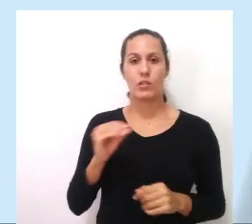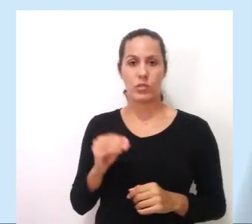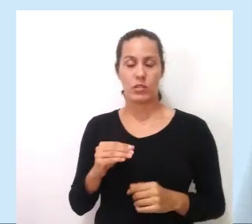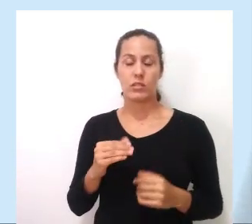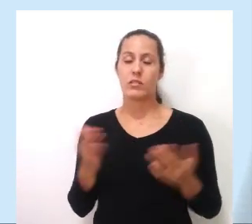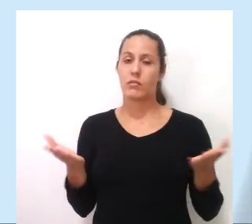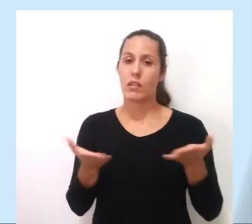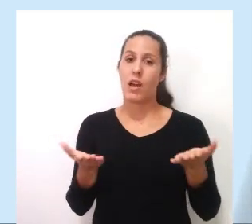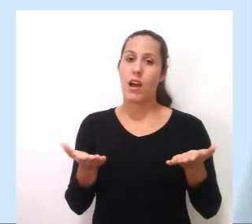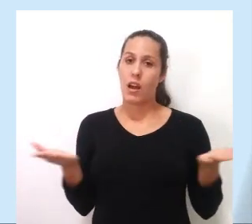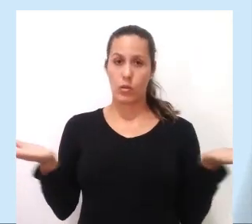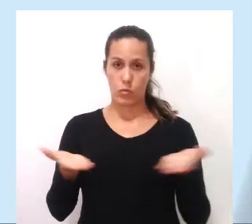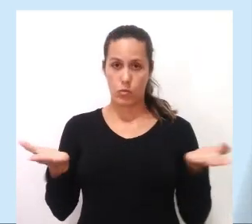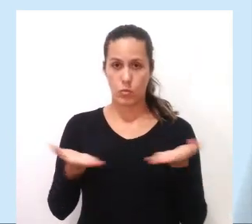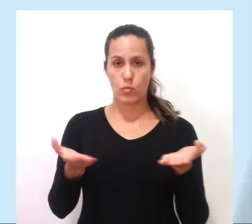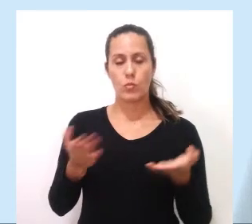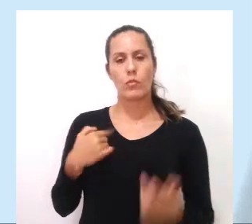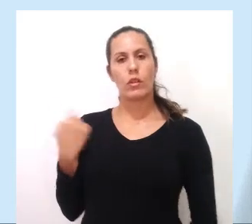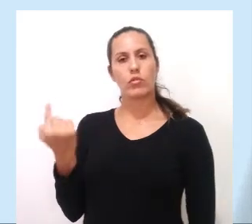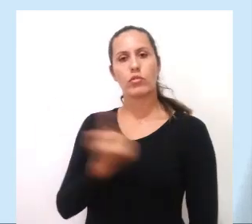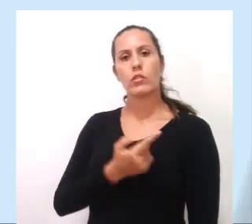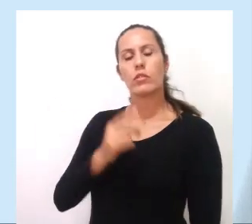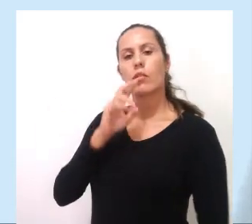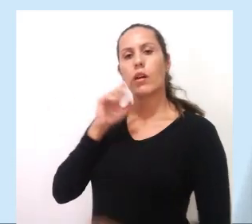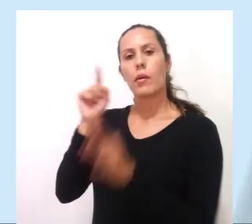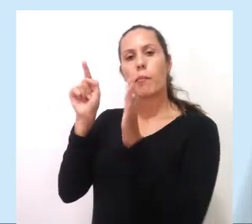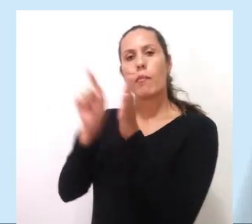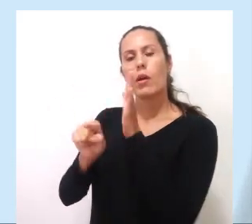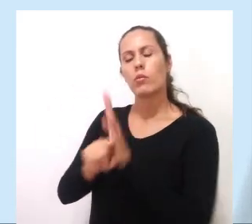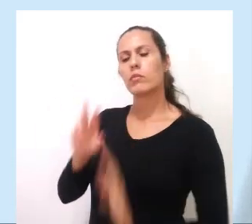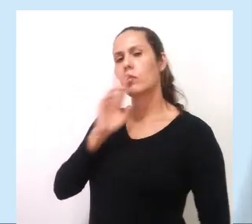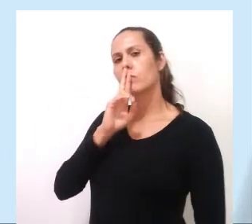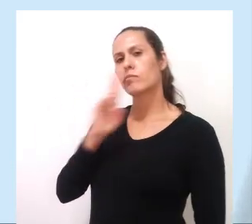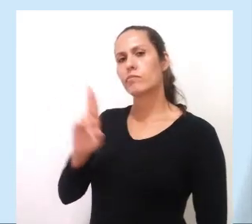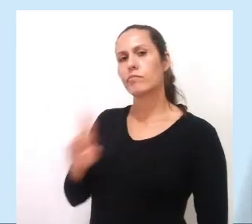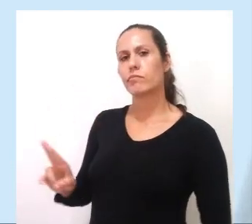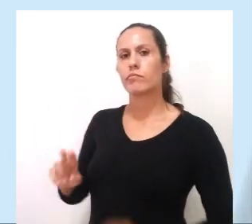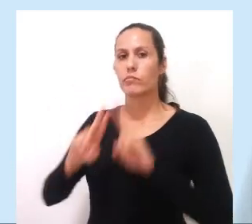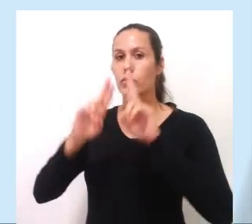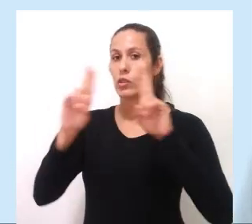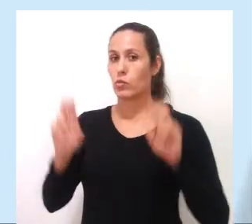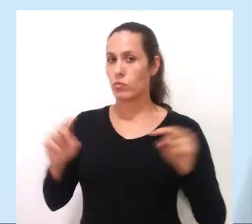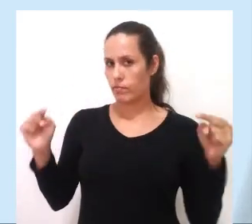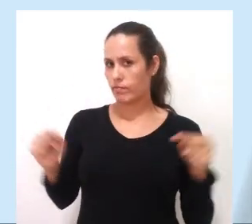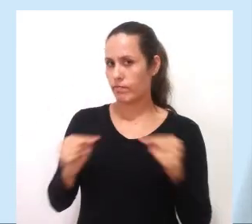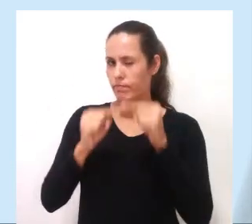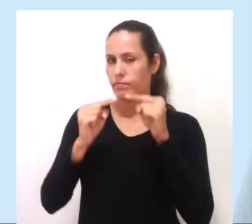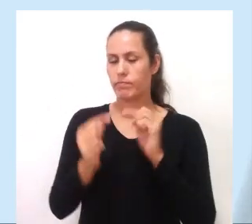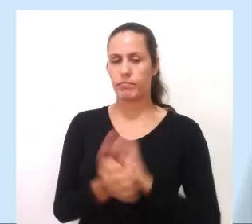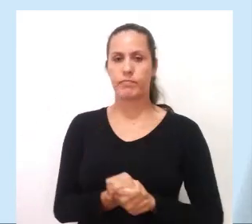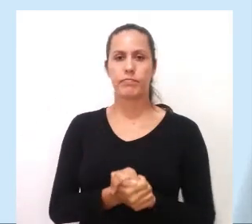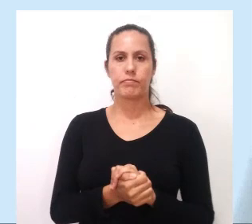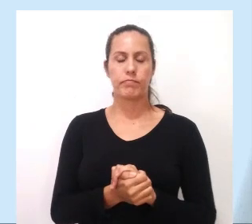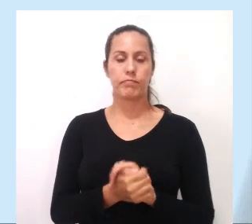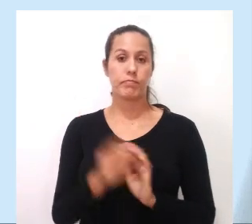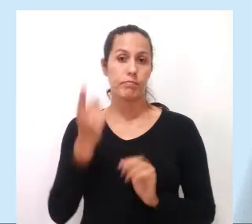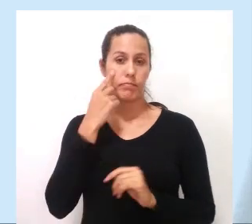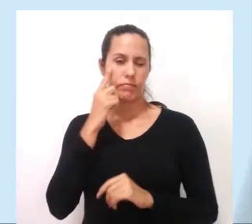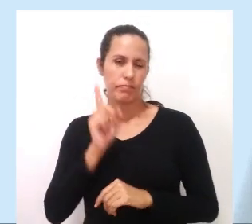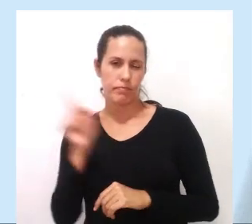na adolescência. Agora a gente vai responder algumas questões se tratando desse